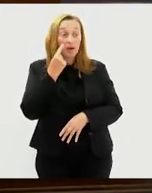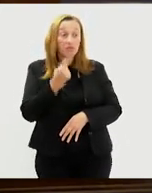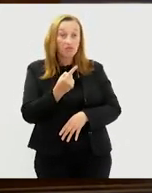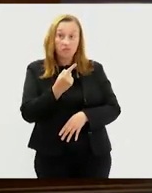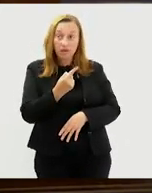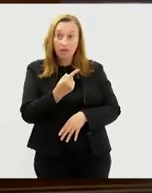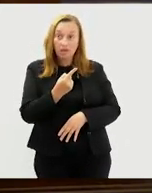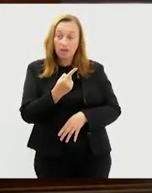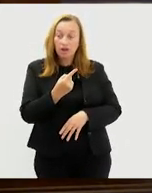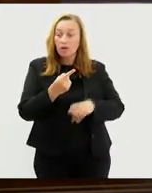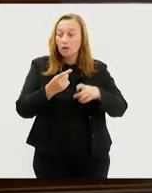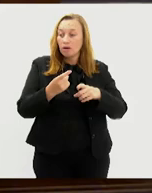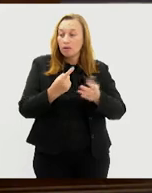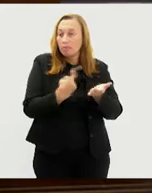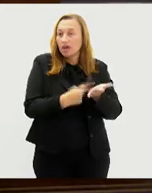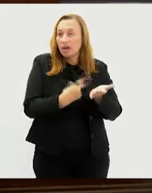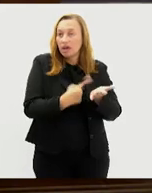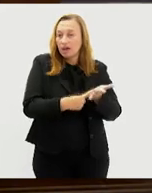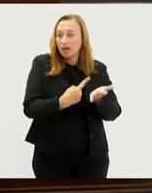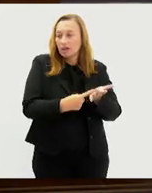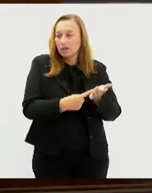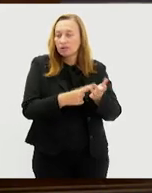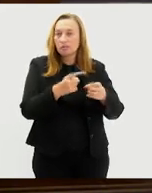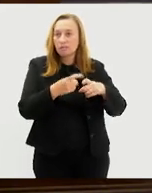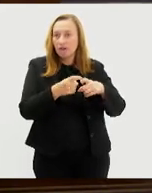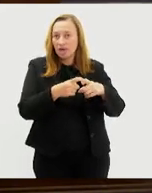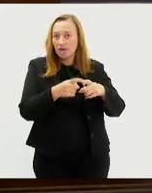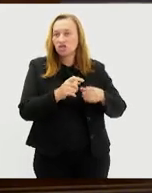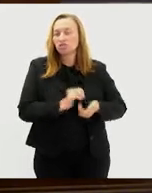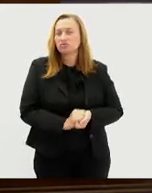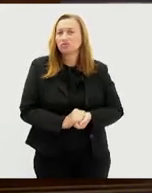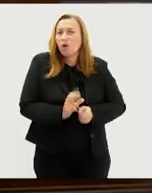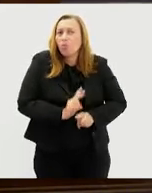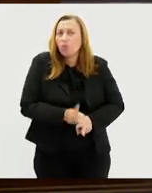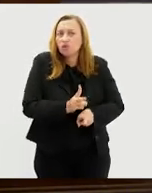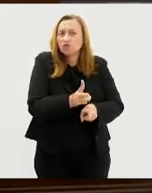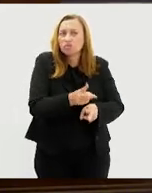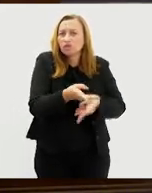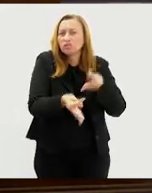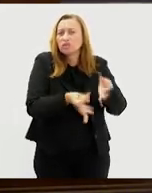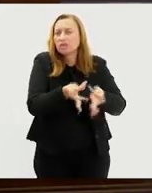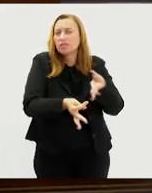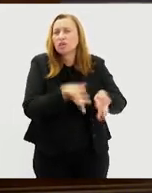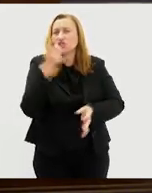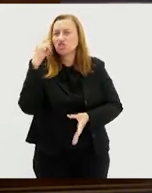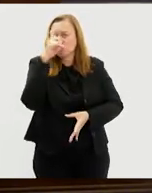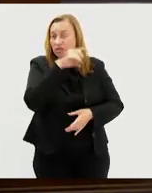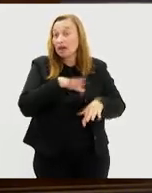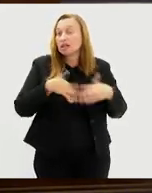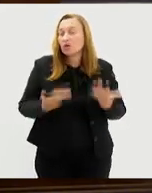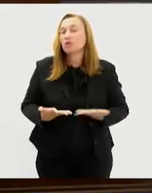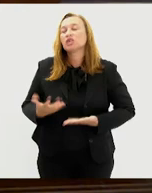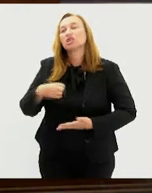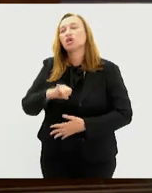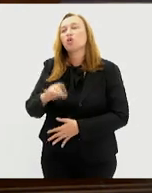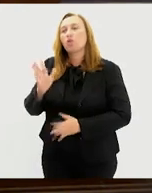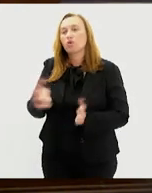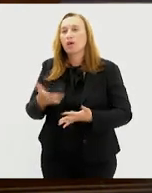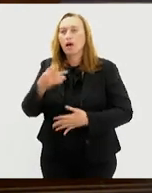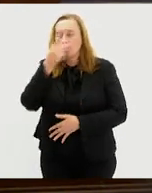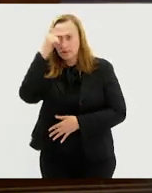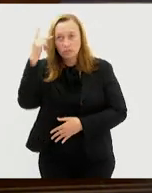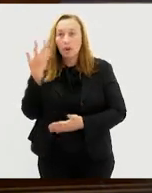leva para conseguir eh dar continuidade ao seu tratamento Então se hoje uma pessoa perdeu a sua